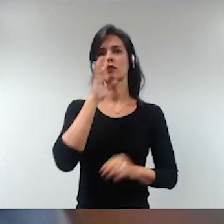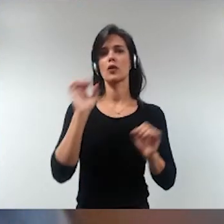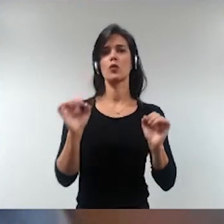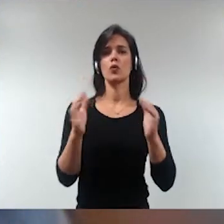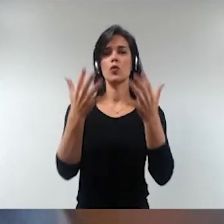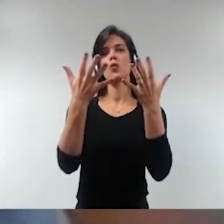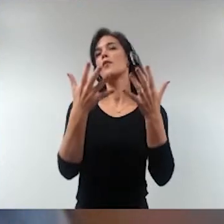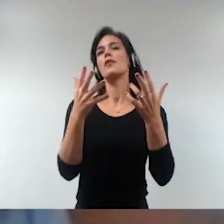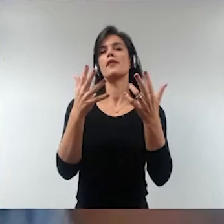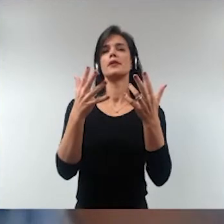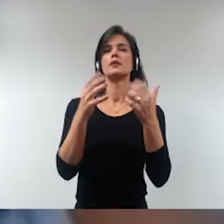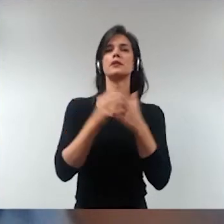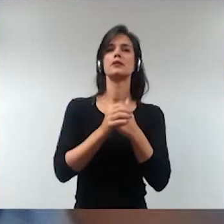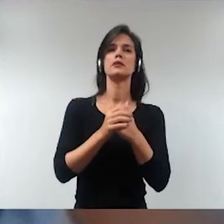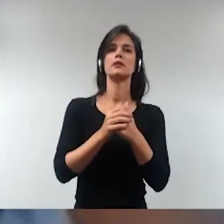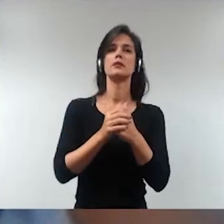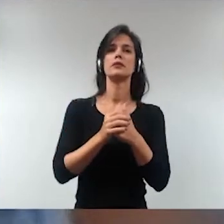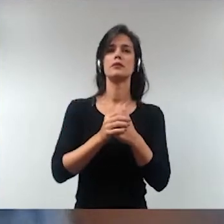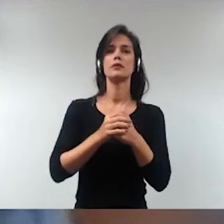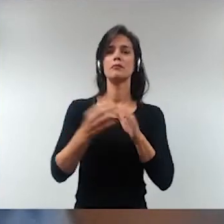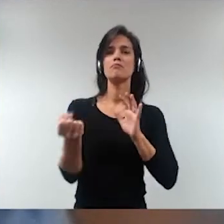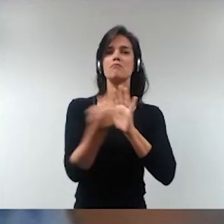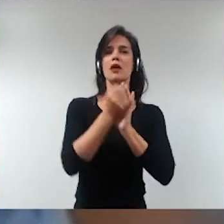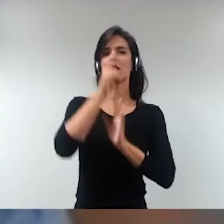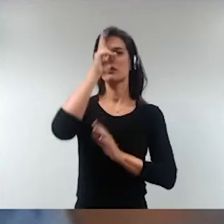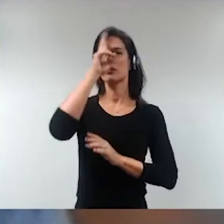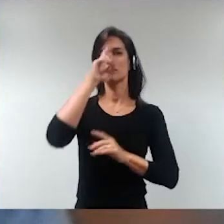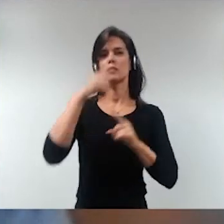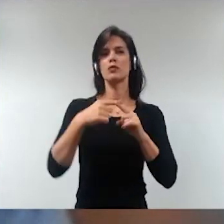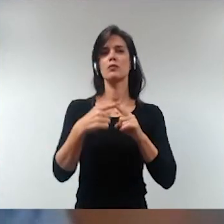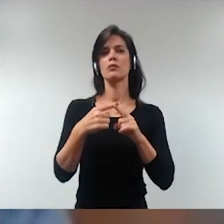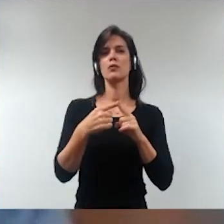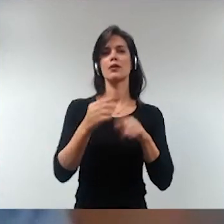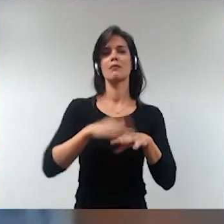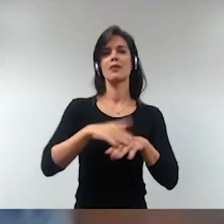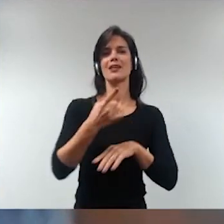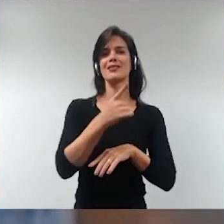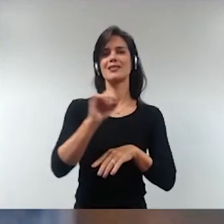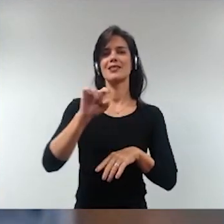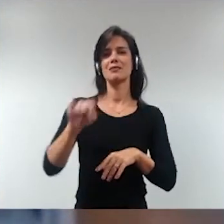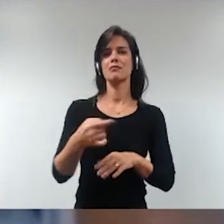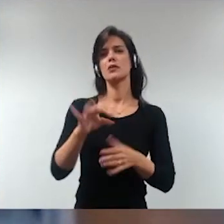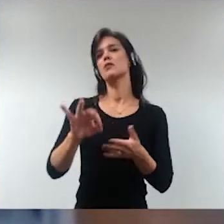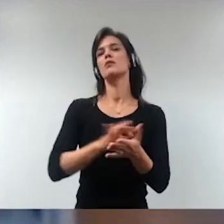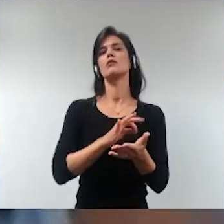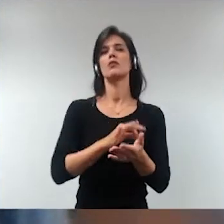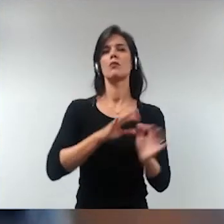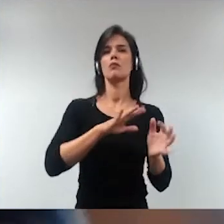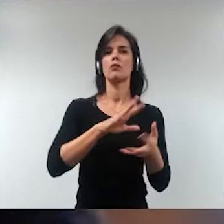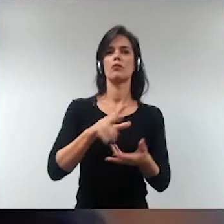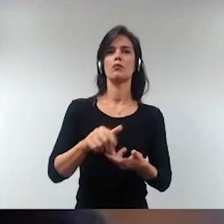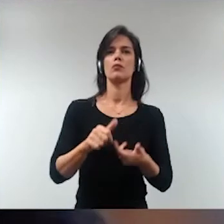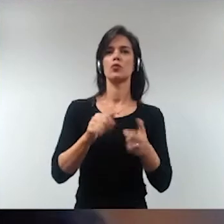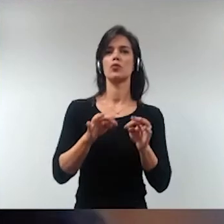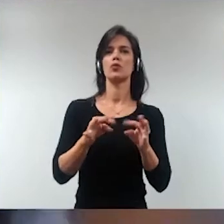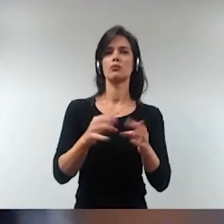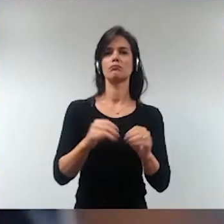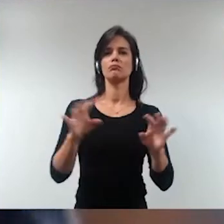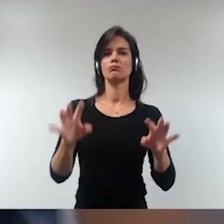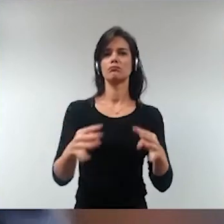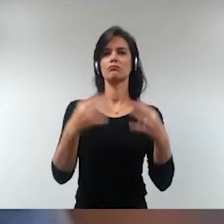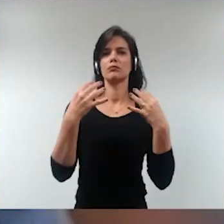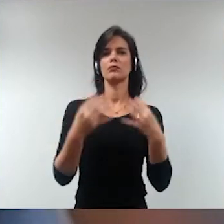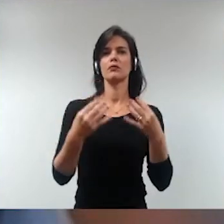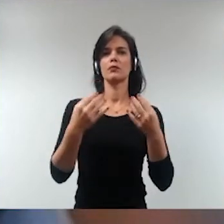temos mais de 100 mil inscritos, ou seja, estamos falando não só para o Brasil, mas também para o mundo. E aí, passo então